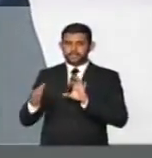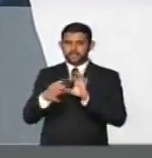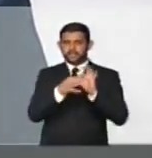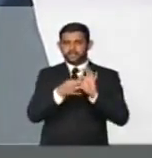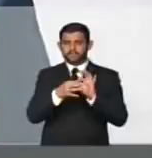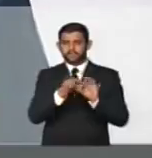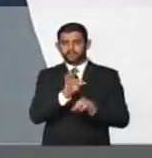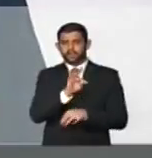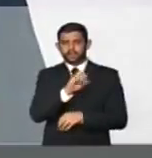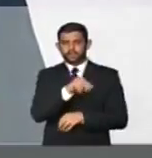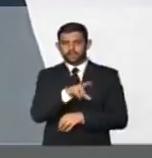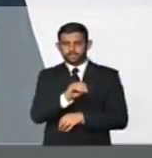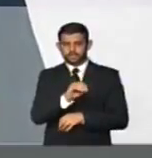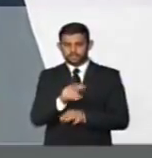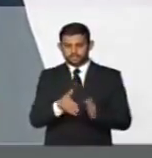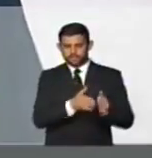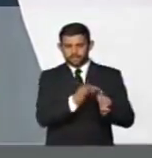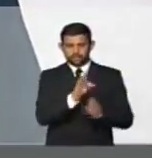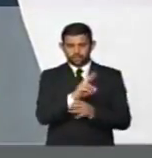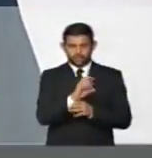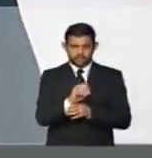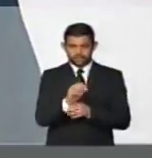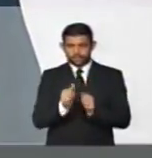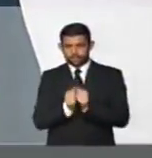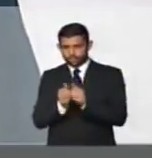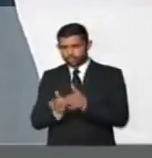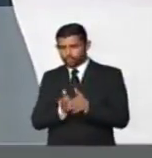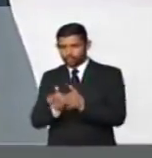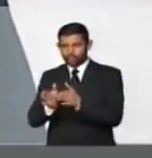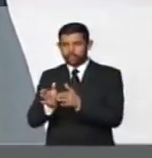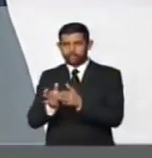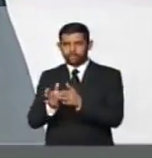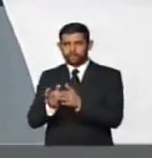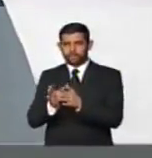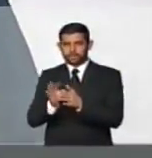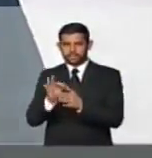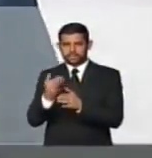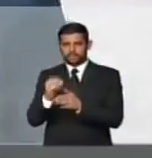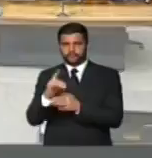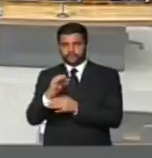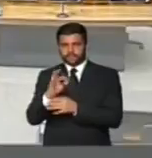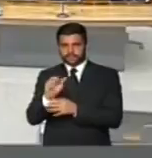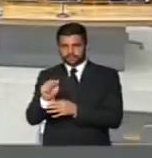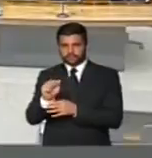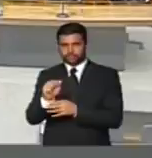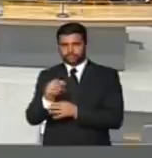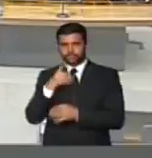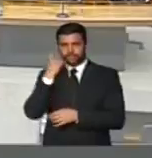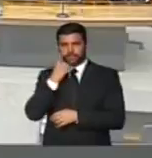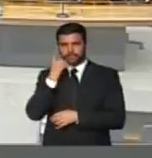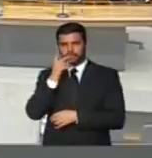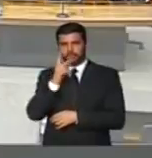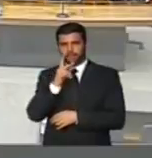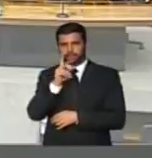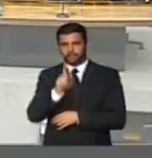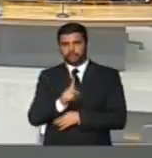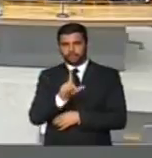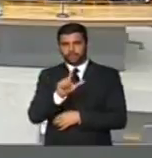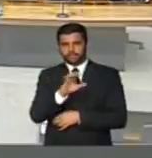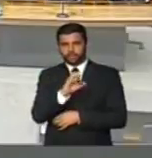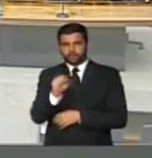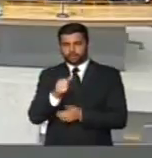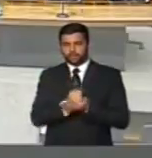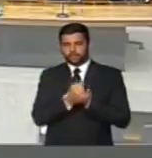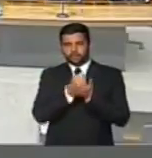ligação Rio Tocantins com o Rio São Francisco. Deputado Luiz Couto, Vossa Excelência traz uma